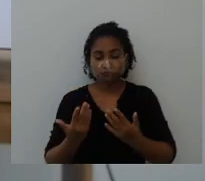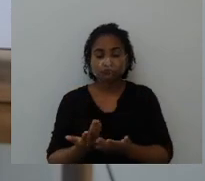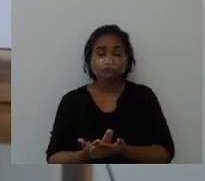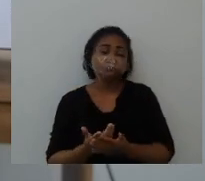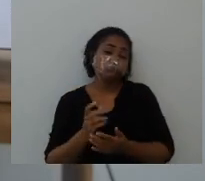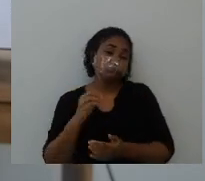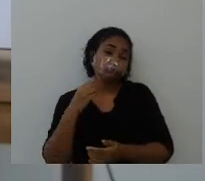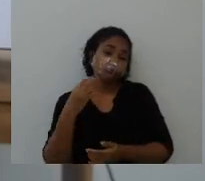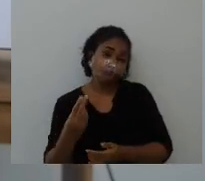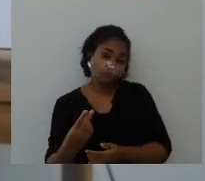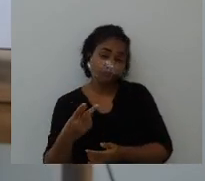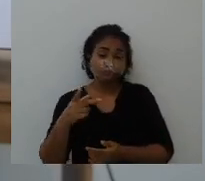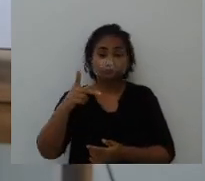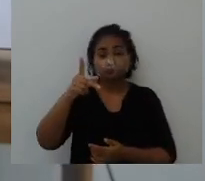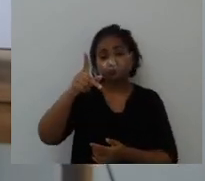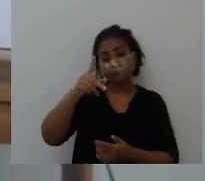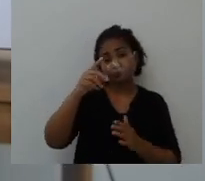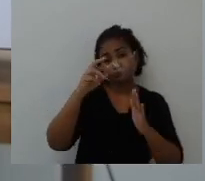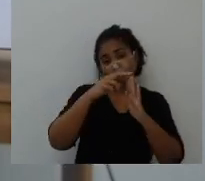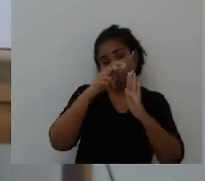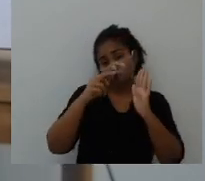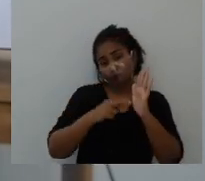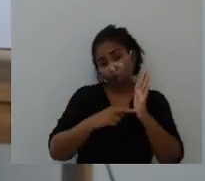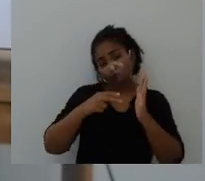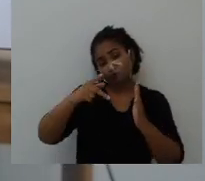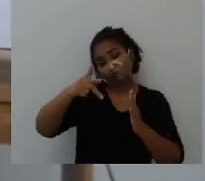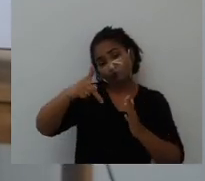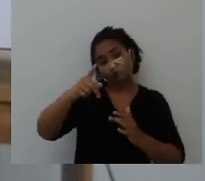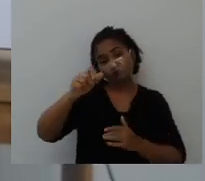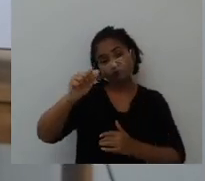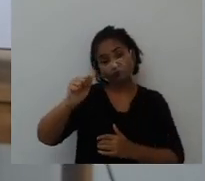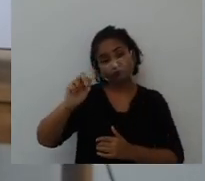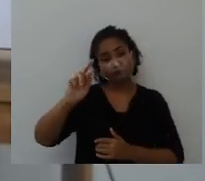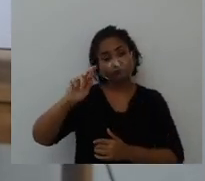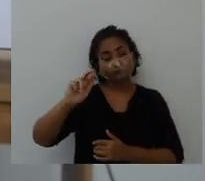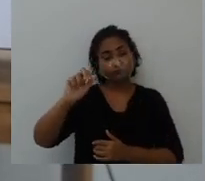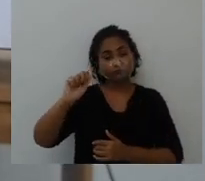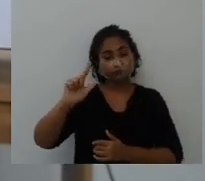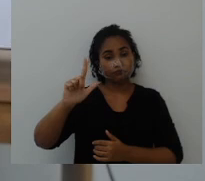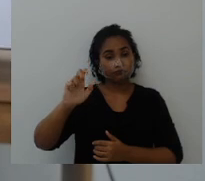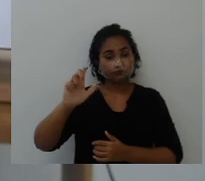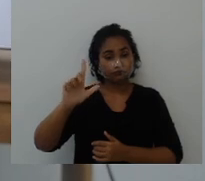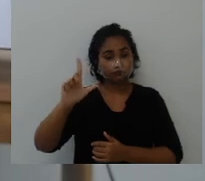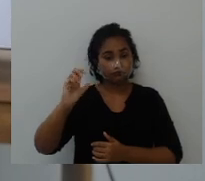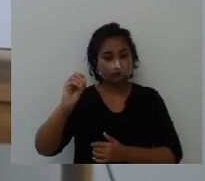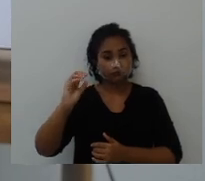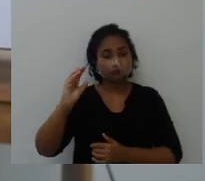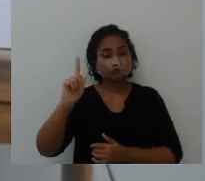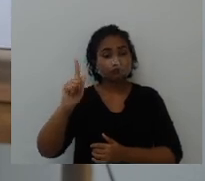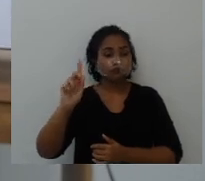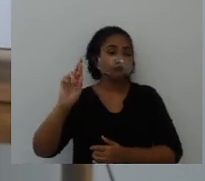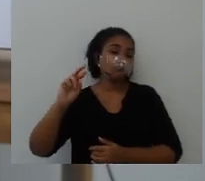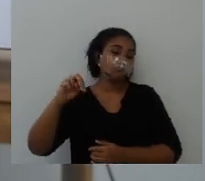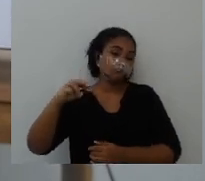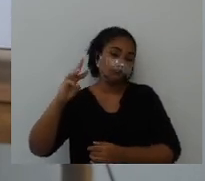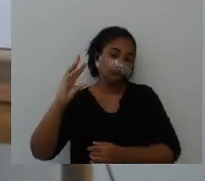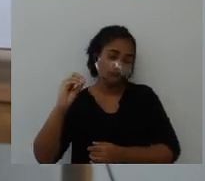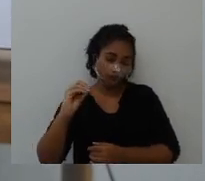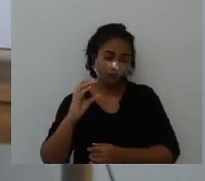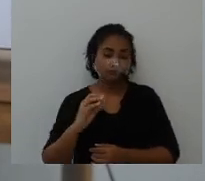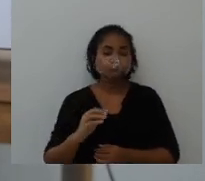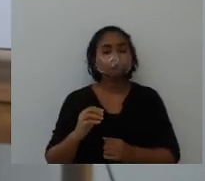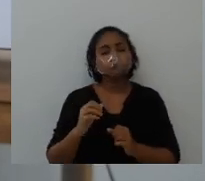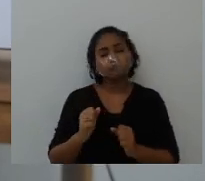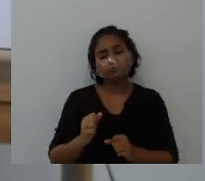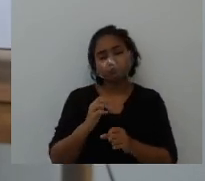do paralelogramo, que é geralmente a regra que é mais utilizada, que é você fazer a soma vetorial propriamente dita. Então você tem